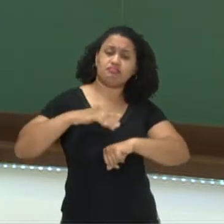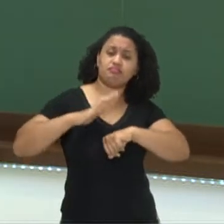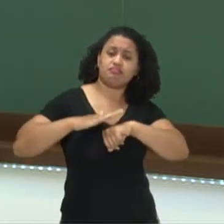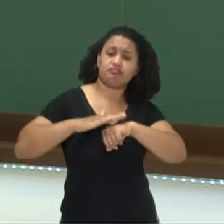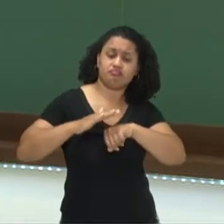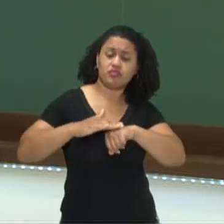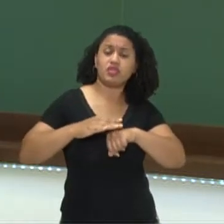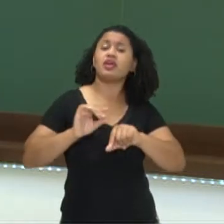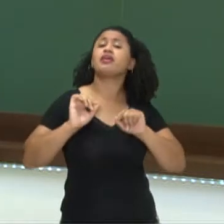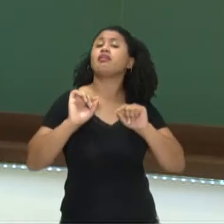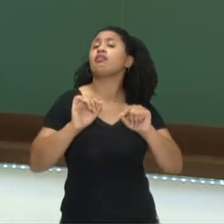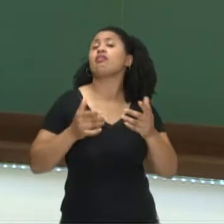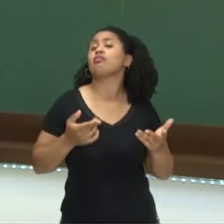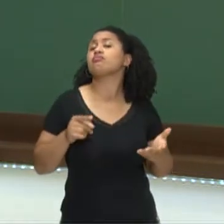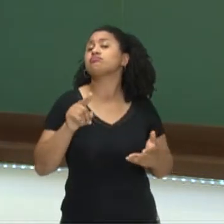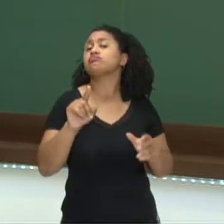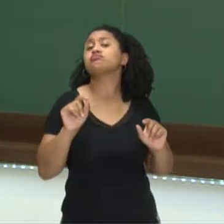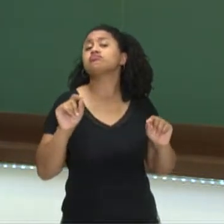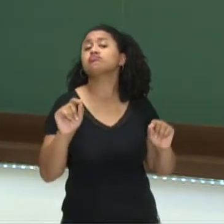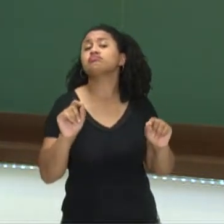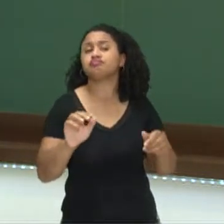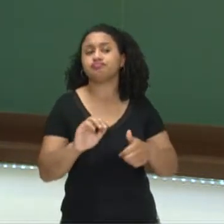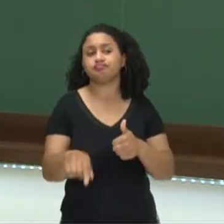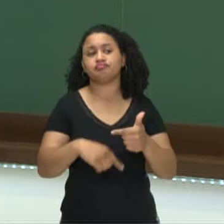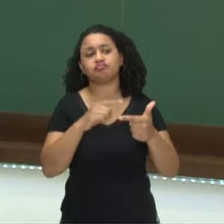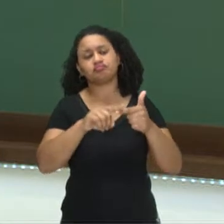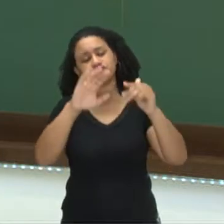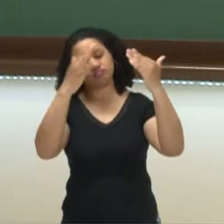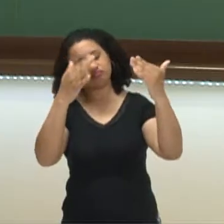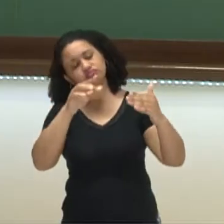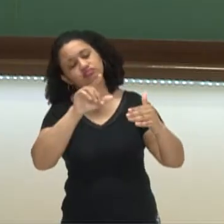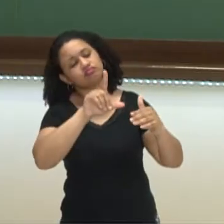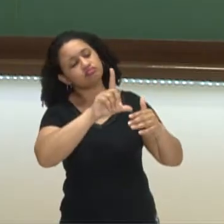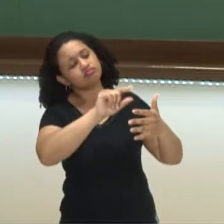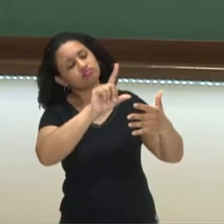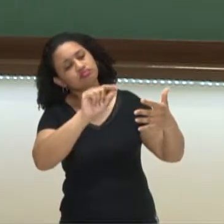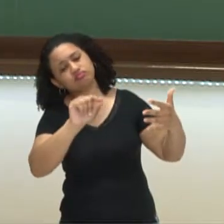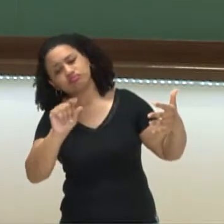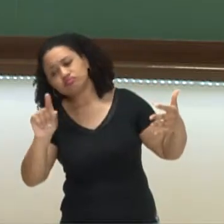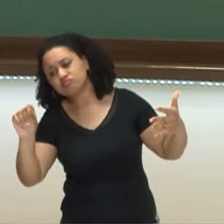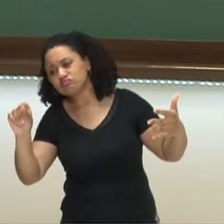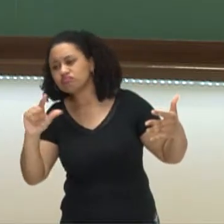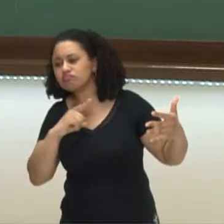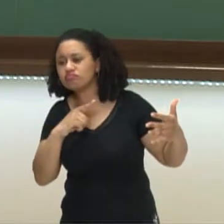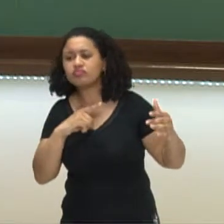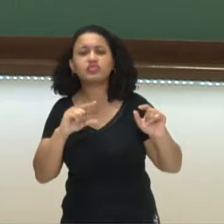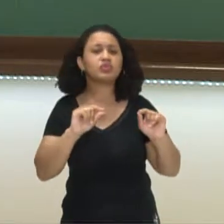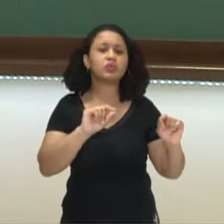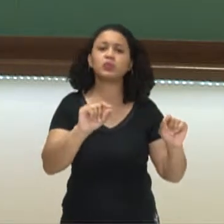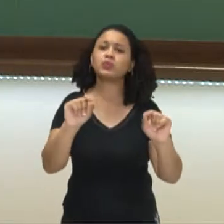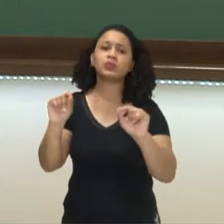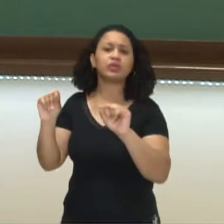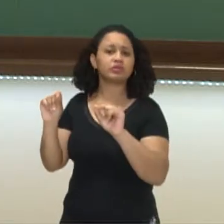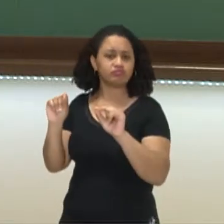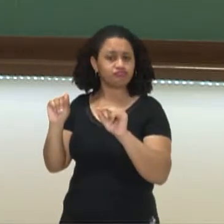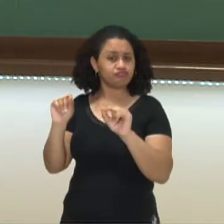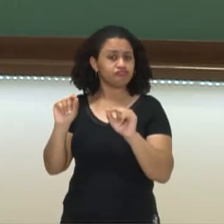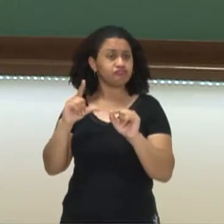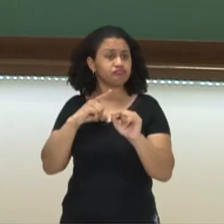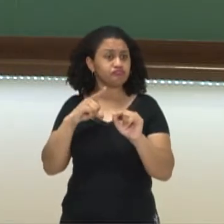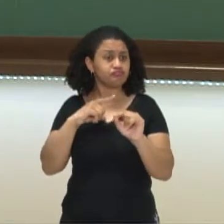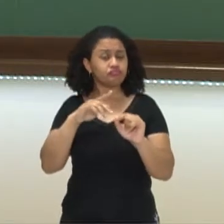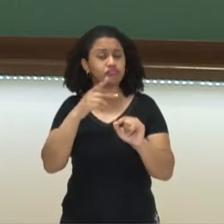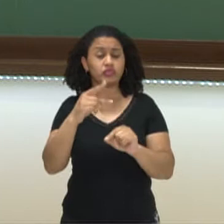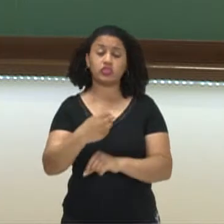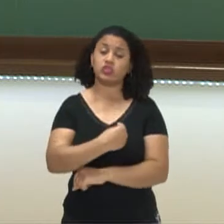é você. Além disso, analise as opções que você tem. Quais são as opções que você tem dentro da